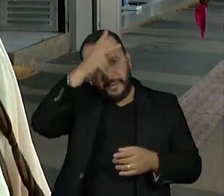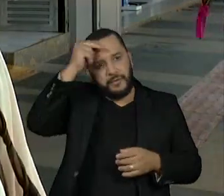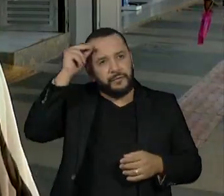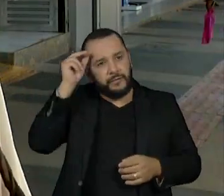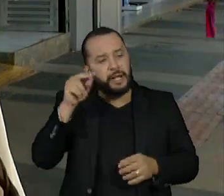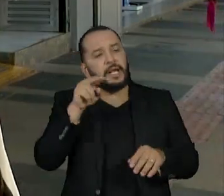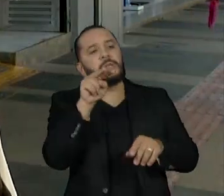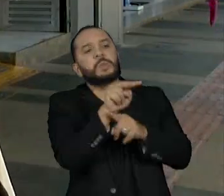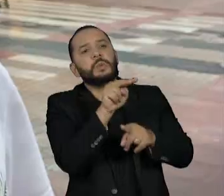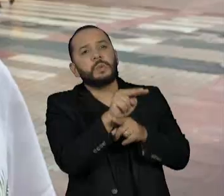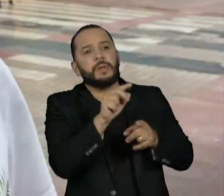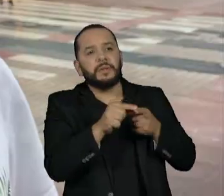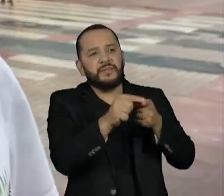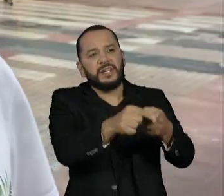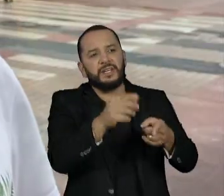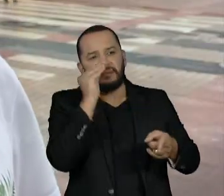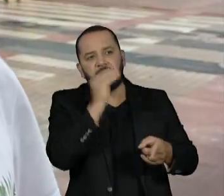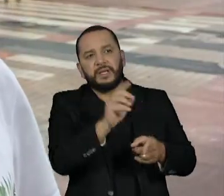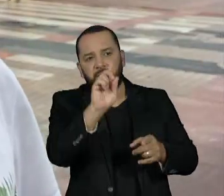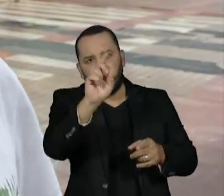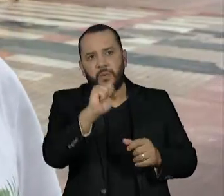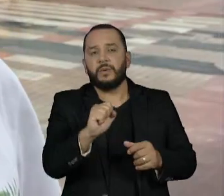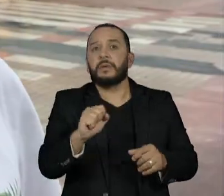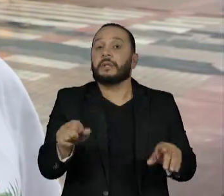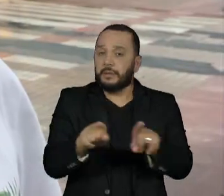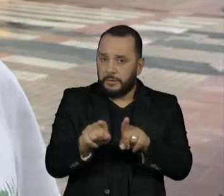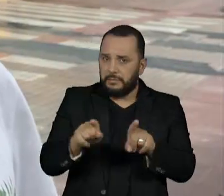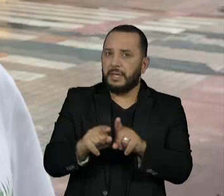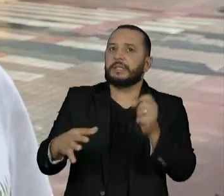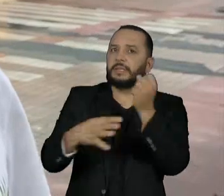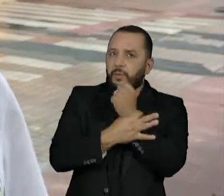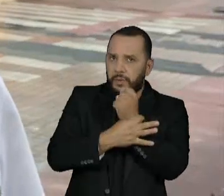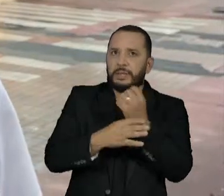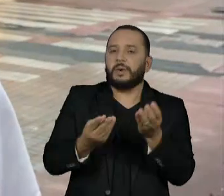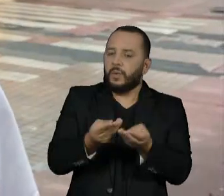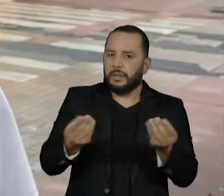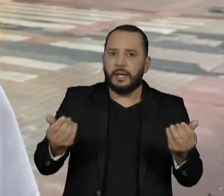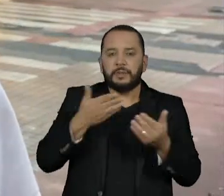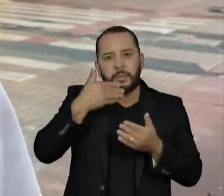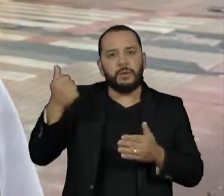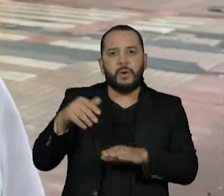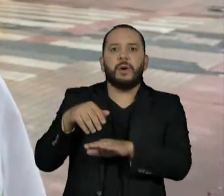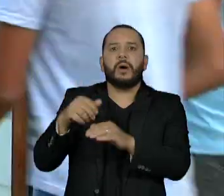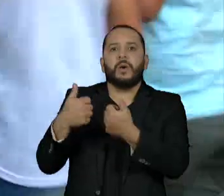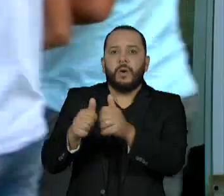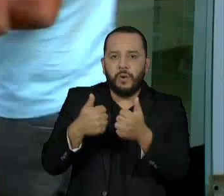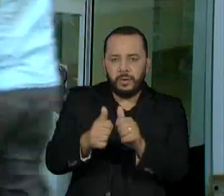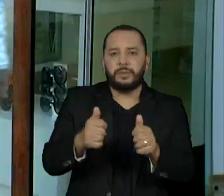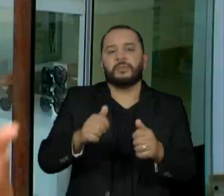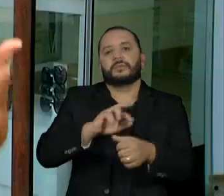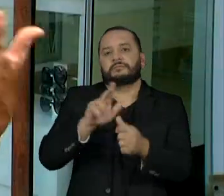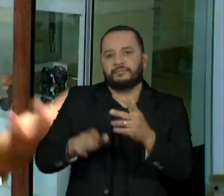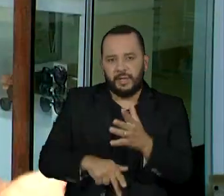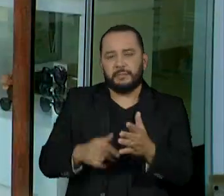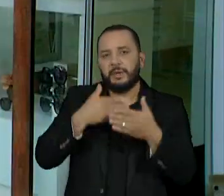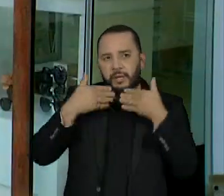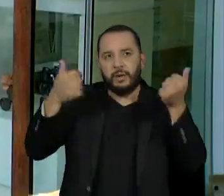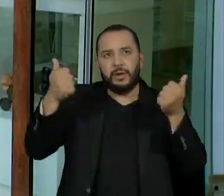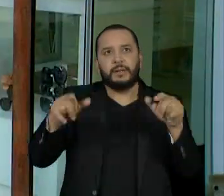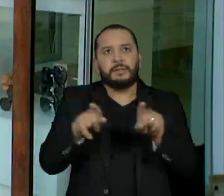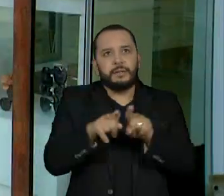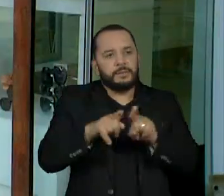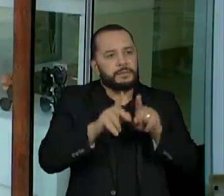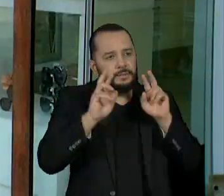Porque a gente é esquecido. Melhora na qualidade da segurança, do transporte público. Eu espero que melhore